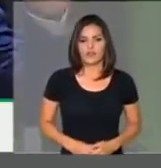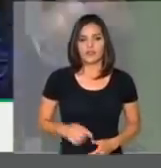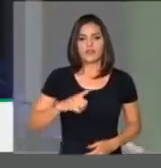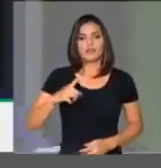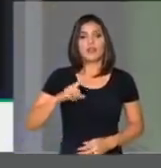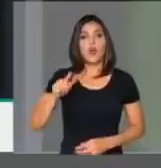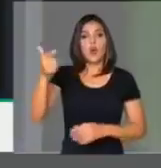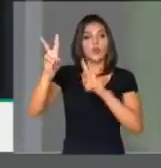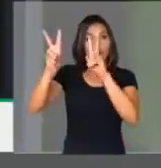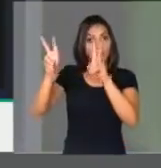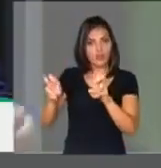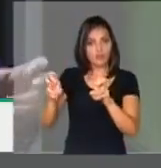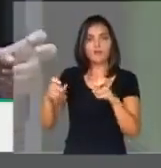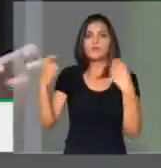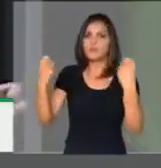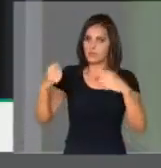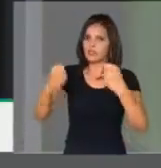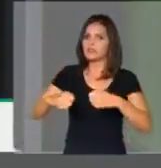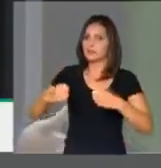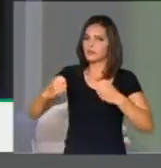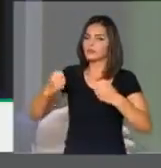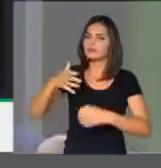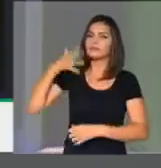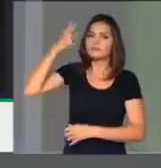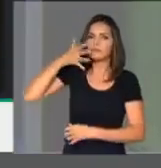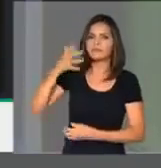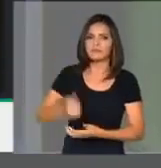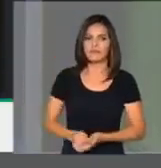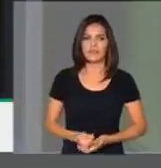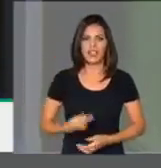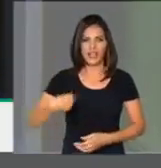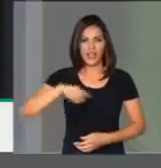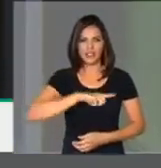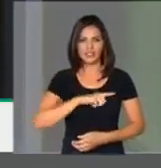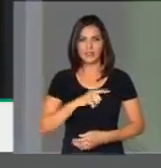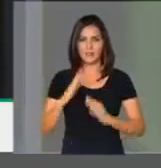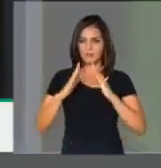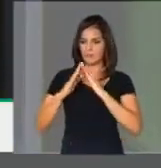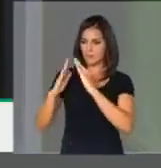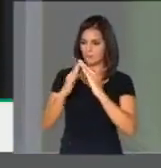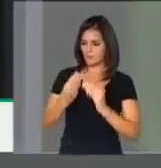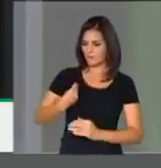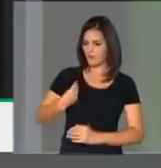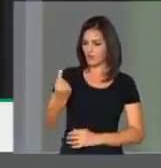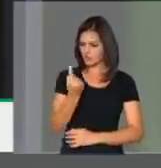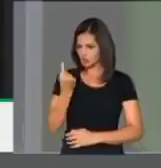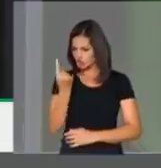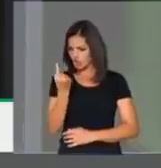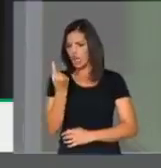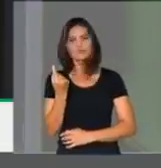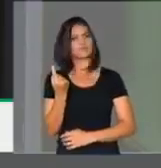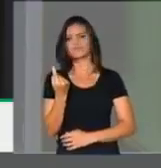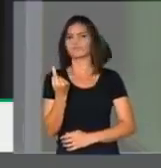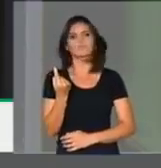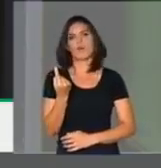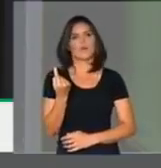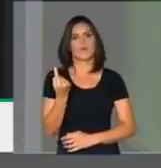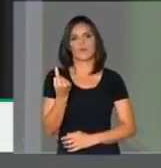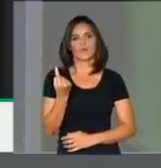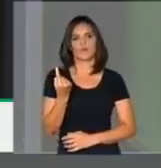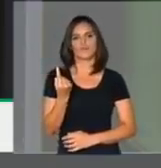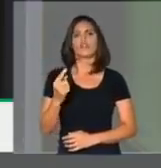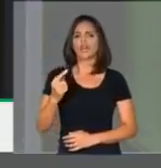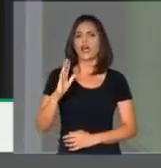que a gente não pode deixar de tratar. A gente não vive numa ilha. E a gente sabe que a articulação do